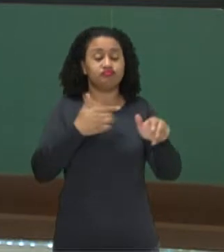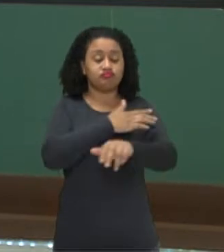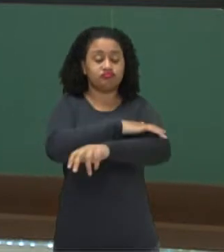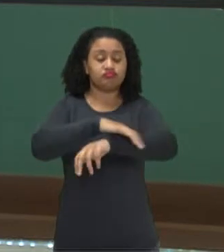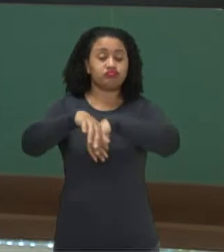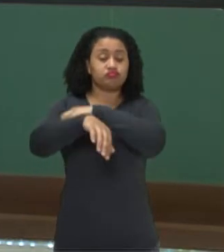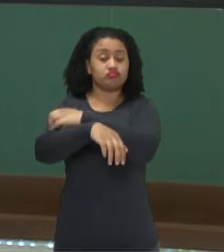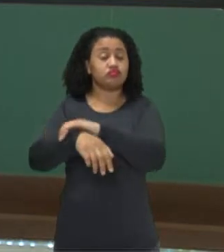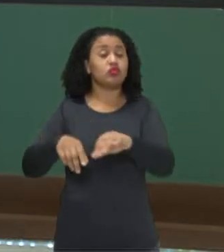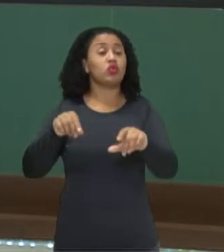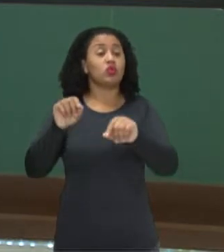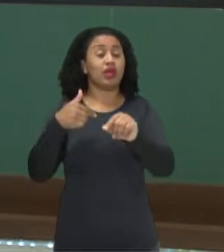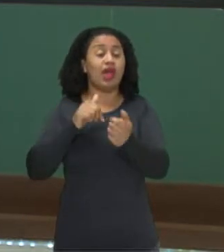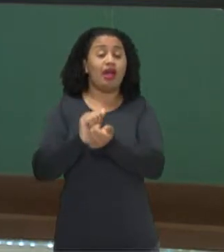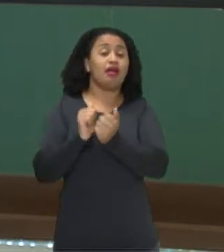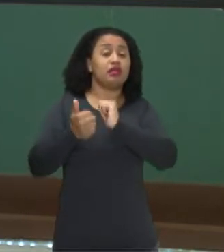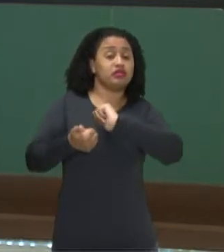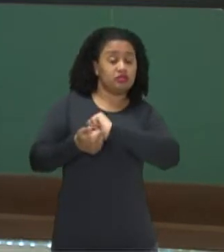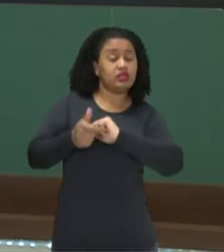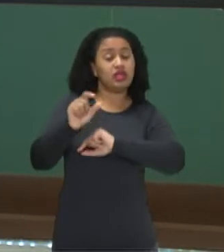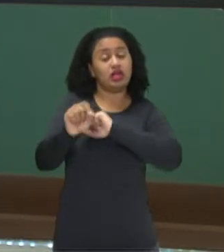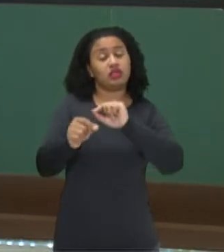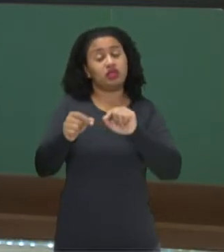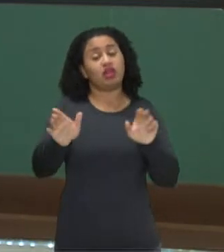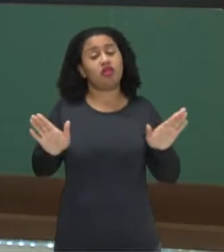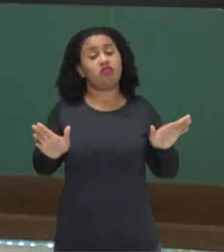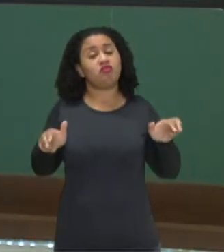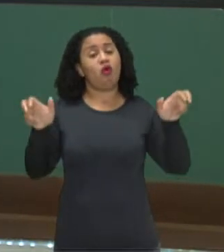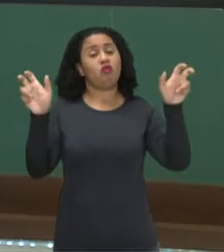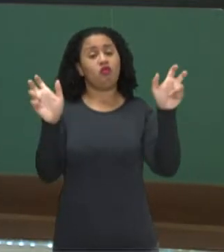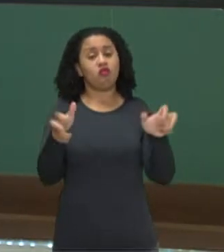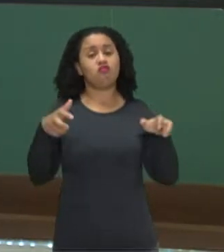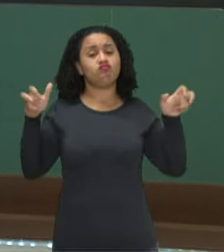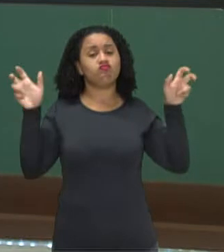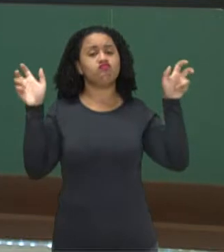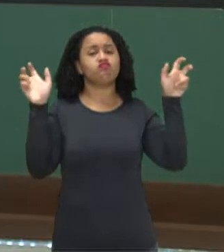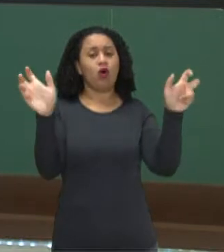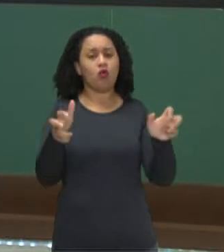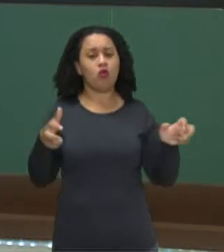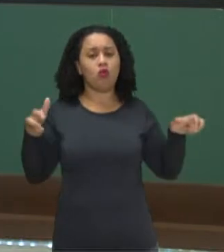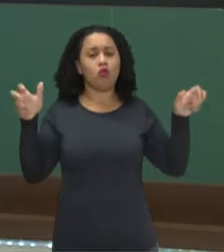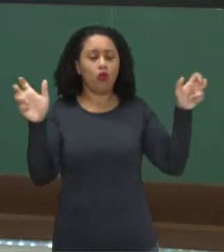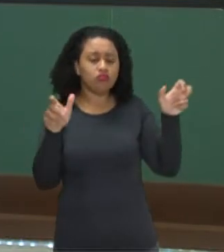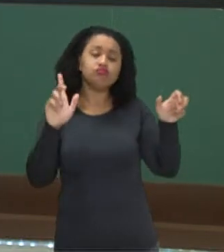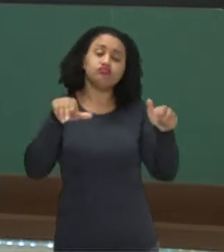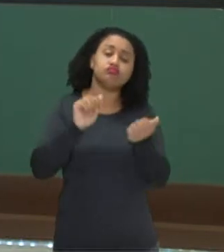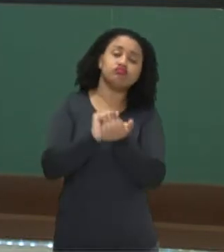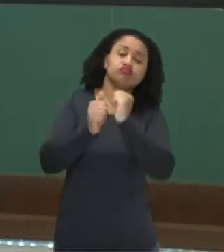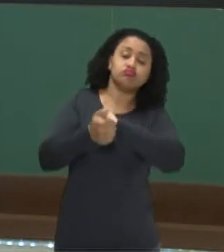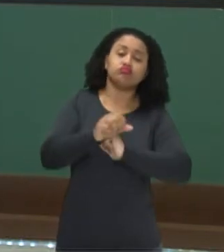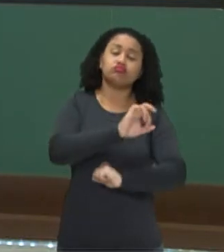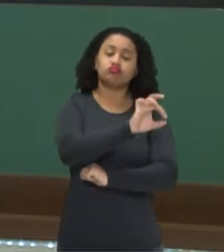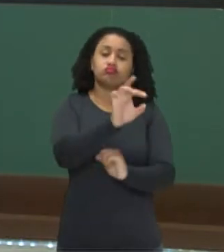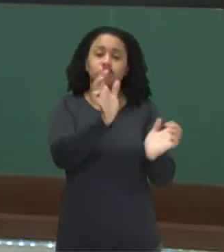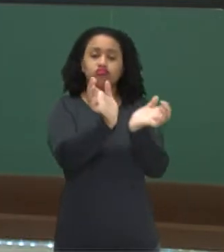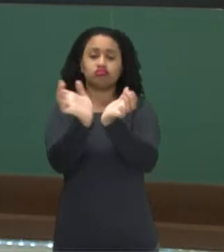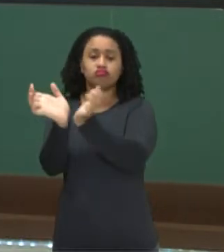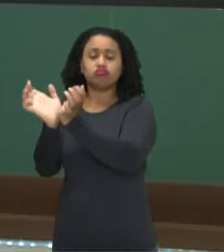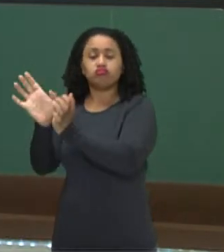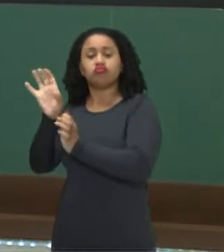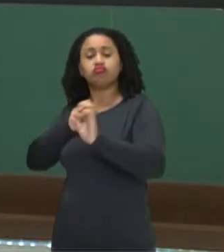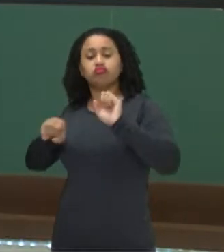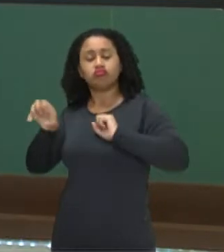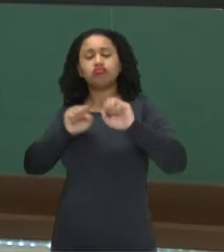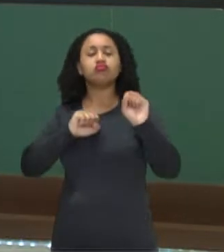superior dele é adaptado, né, para o voo, tá? Então são adaptações que cada espécie vai adquirindo